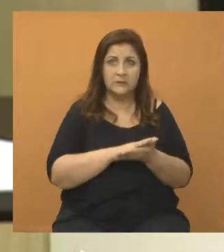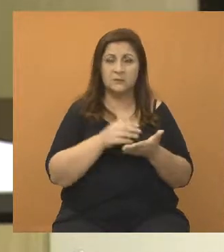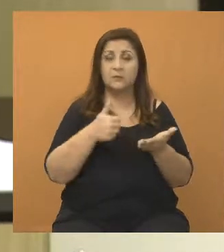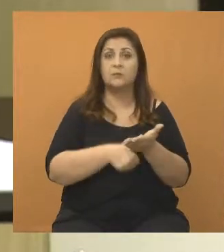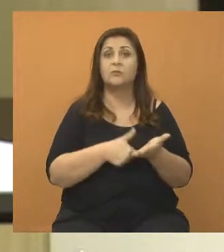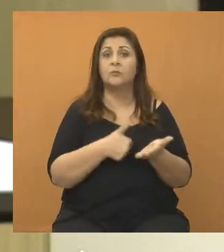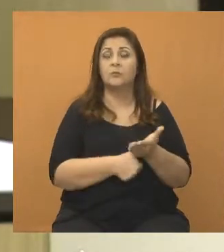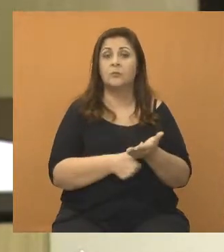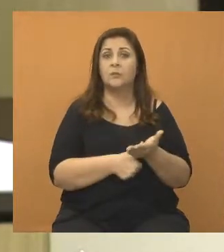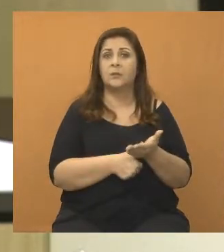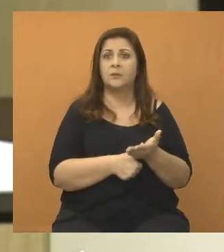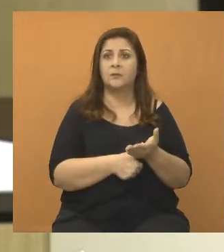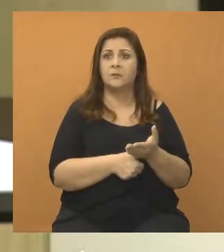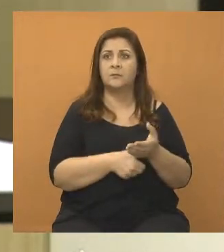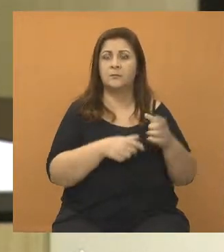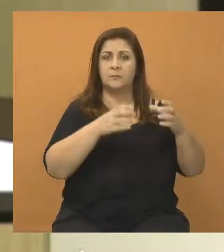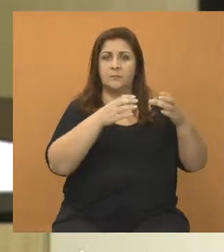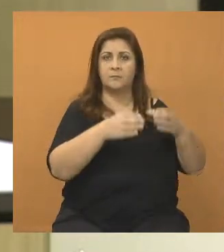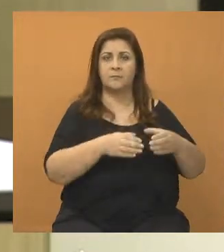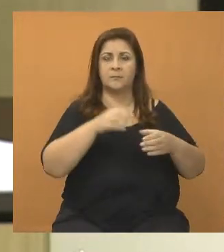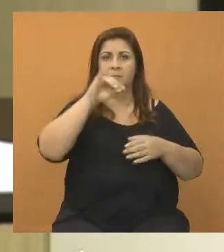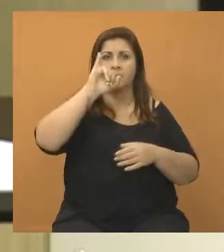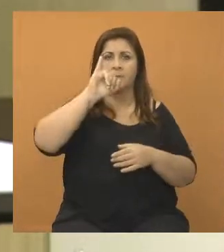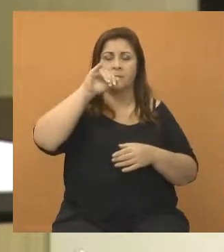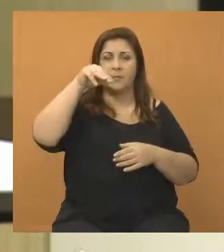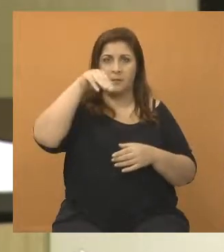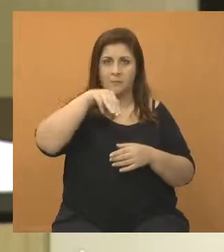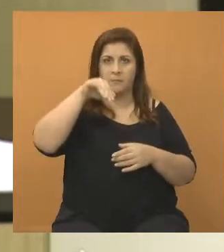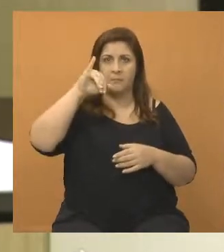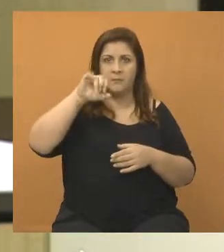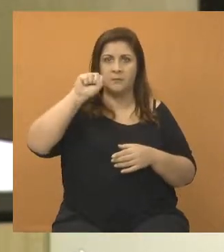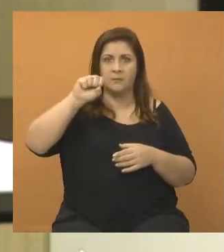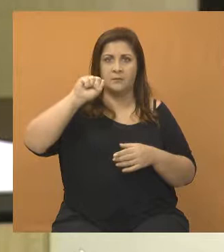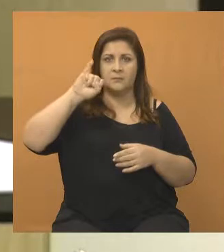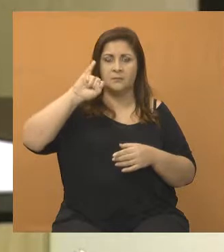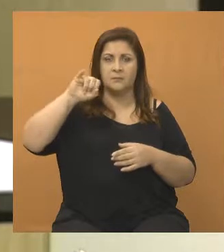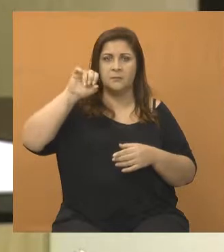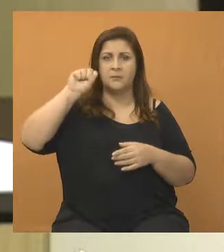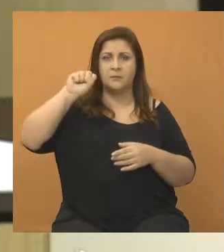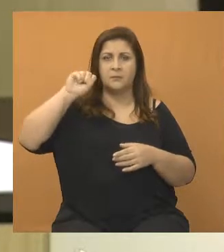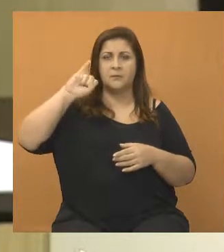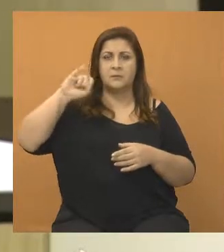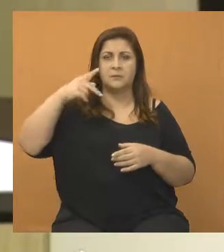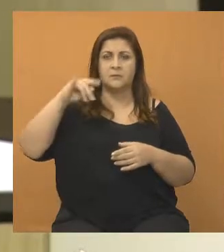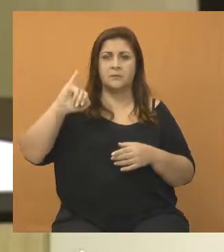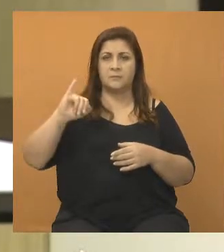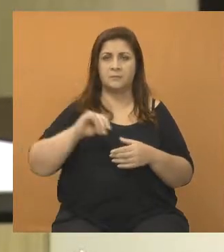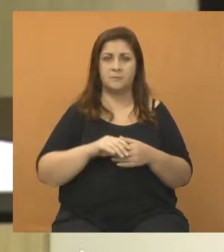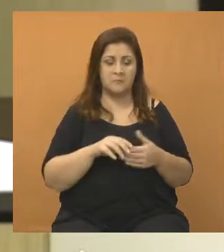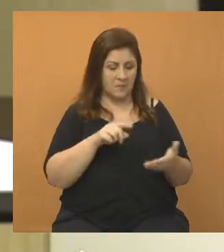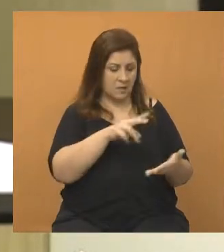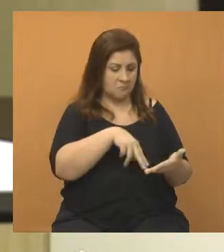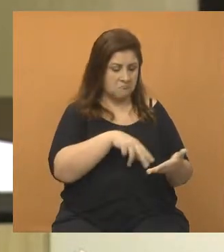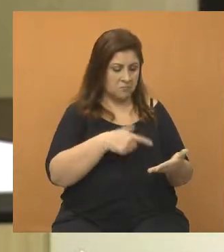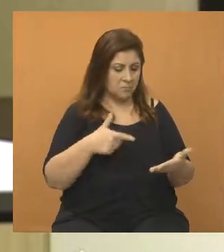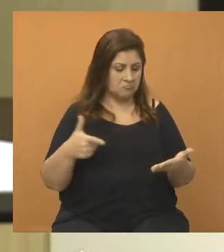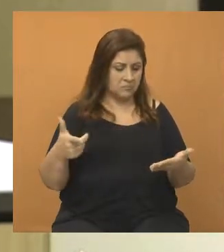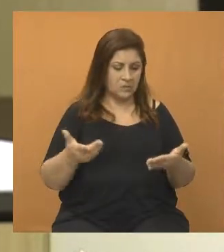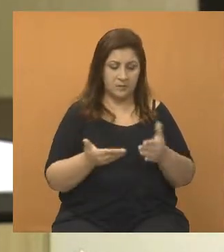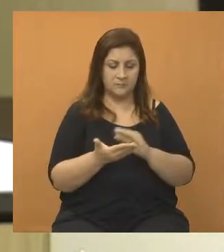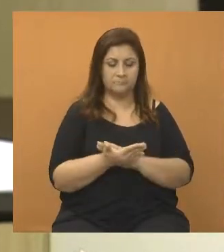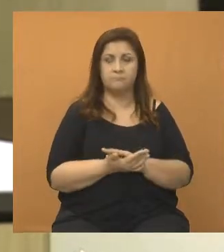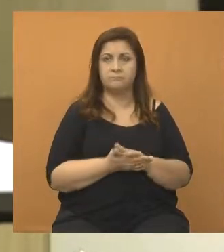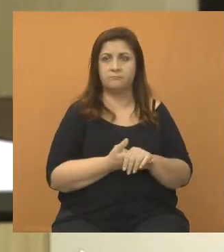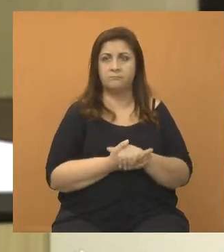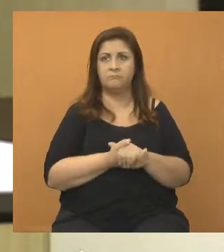comunidade do Mississippi, que fica no Jardim Flórida, e está sendo feito já a regularização e não está aqui na listagem, né? Agora